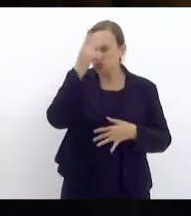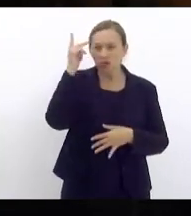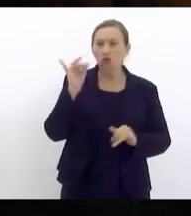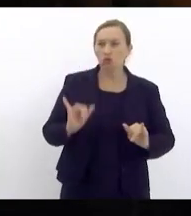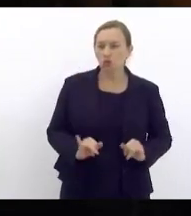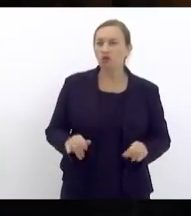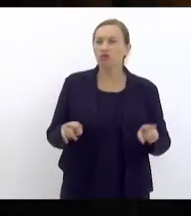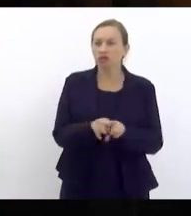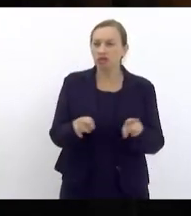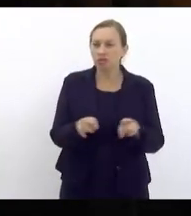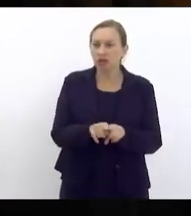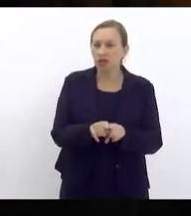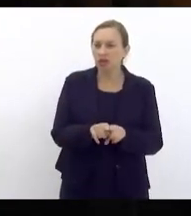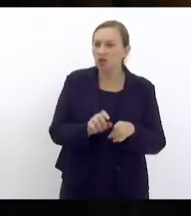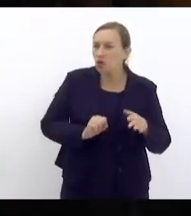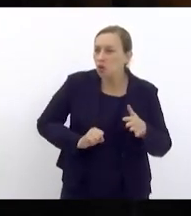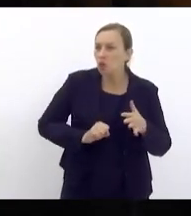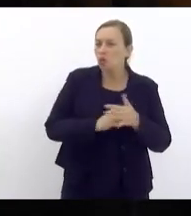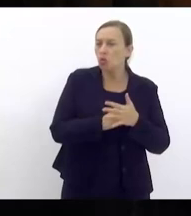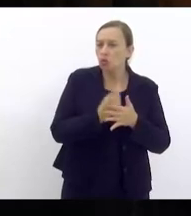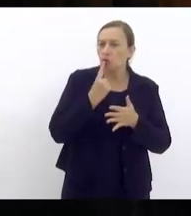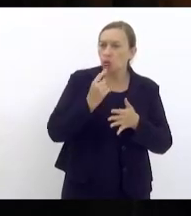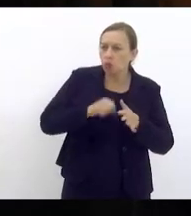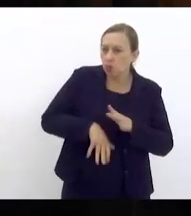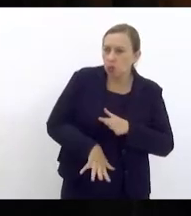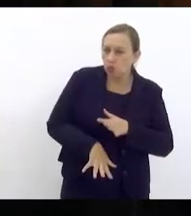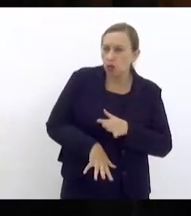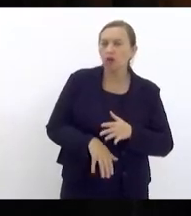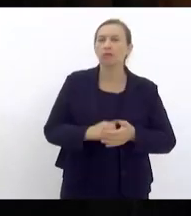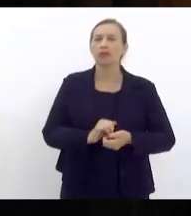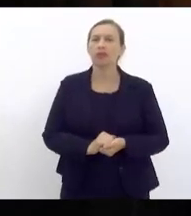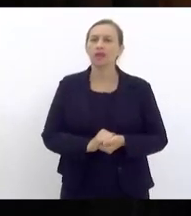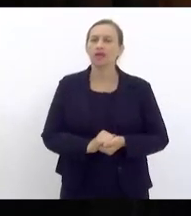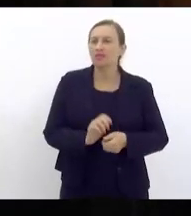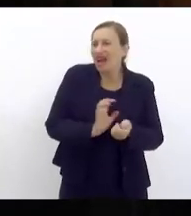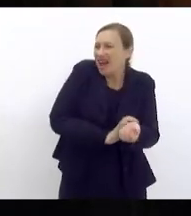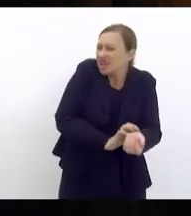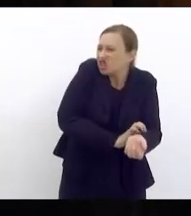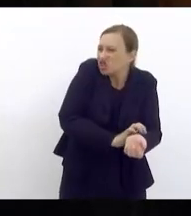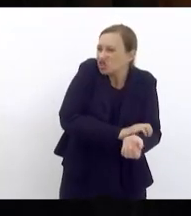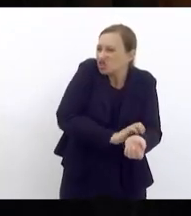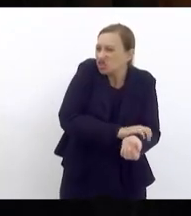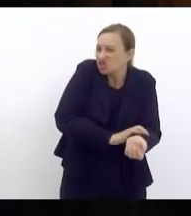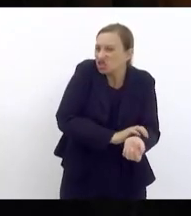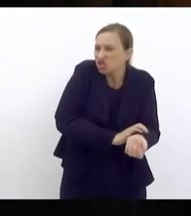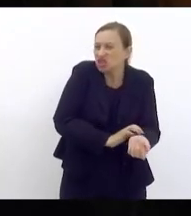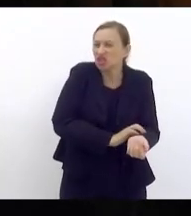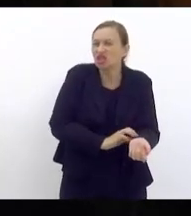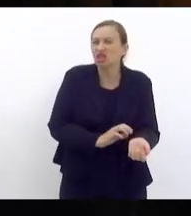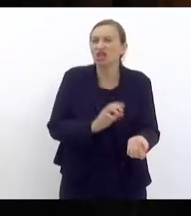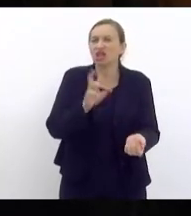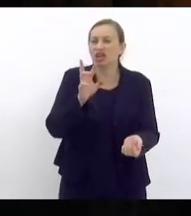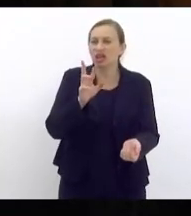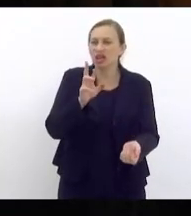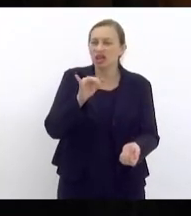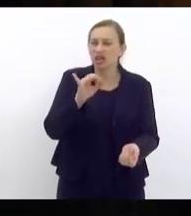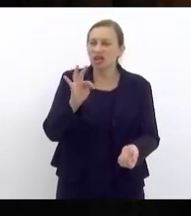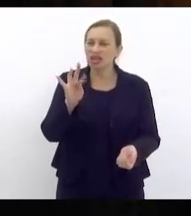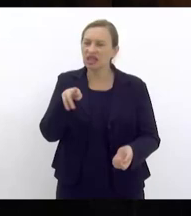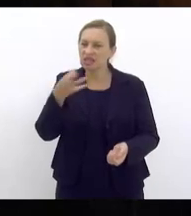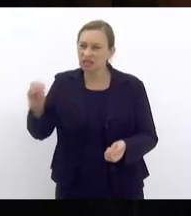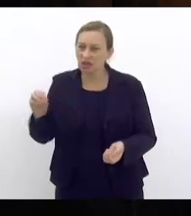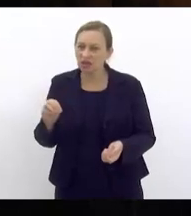de fragilização da sua saúde seja por a alergias é irritação da pele e